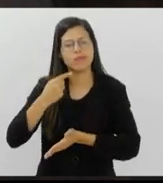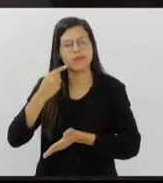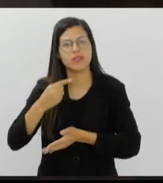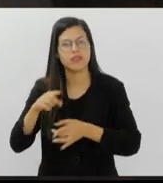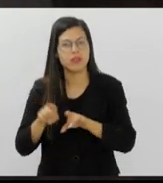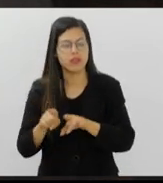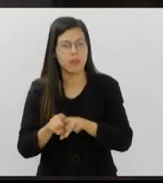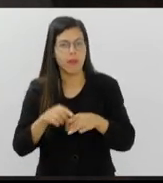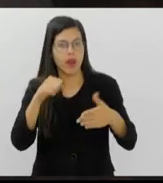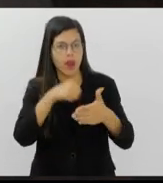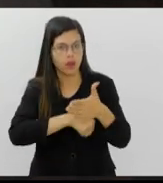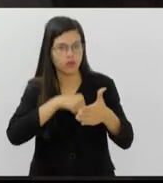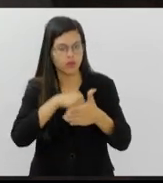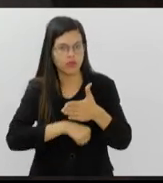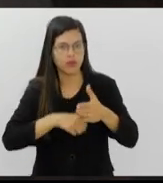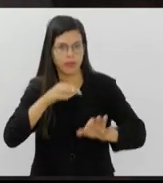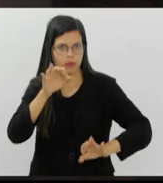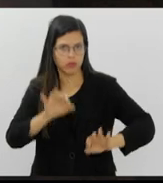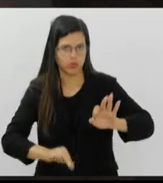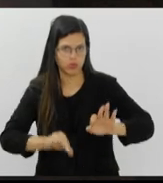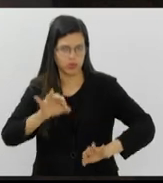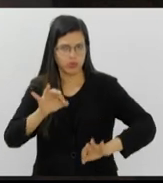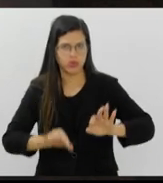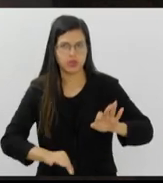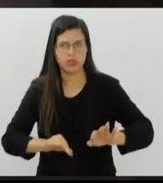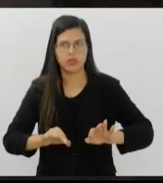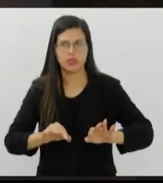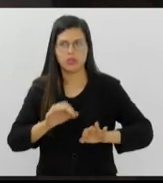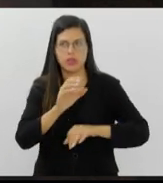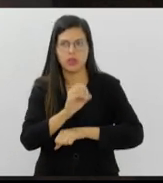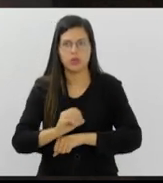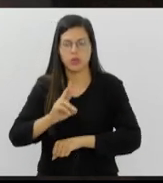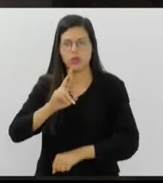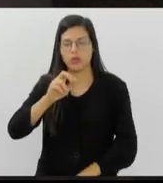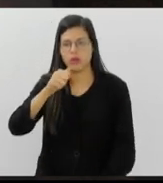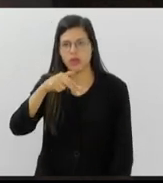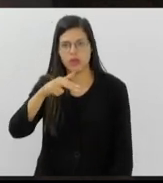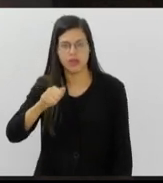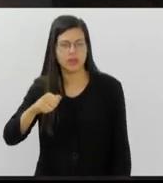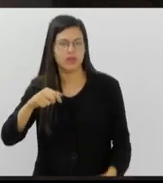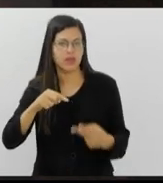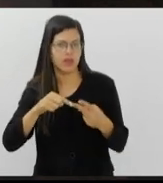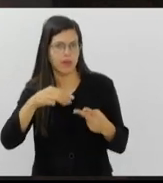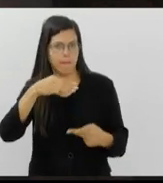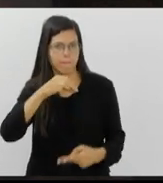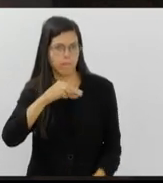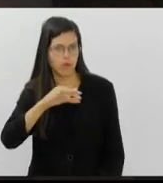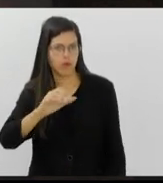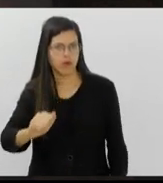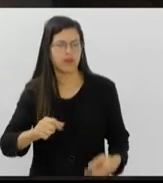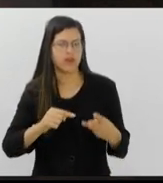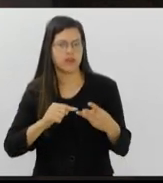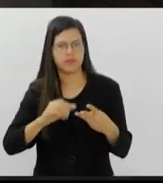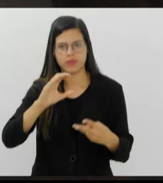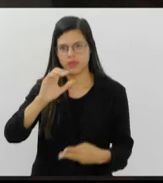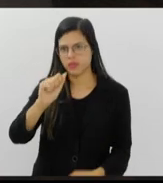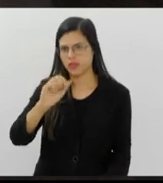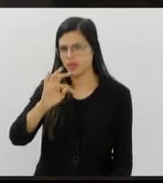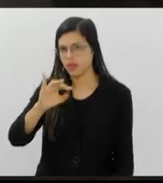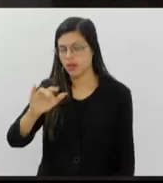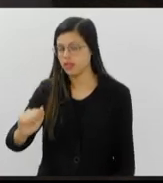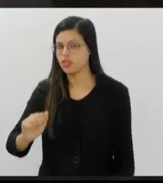incansável luta pela justiça. As doutoras Ana Tereza Basílio, Mônica Góes e Kátia Tavares não são